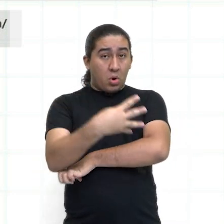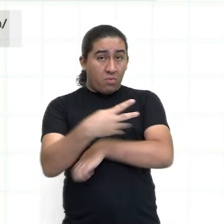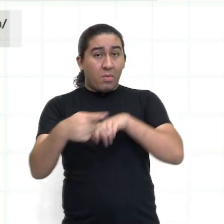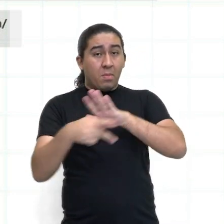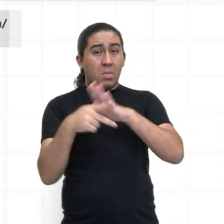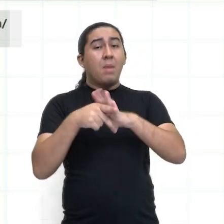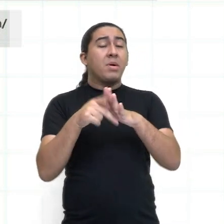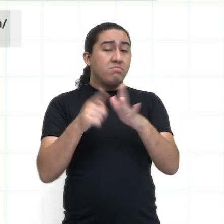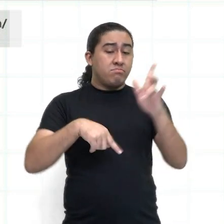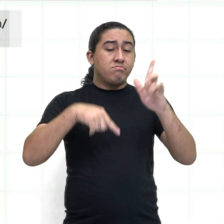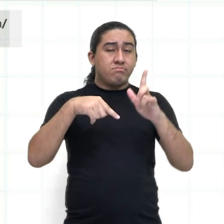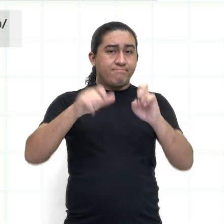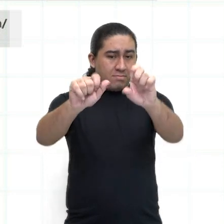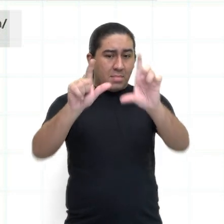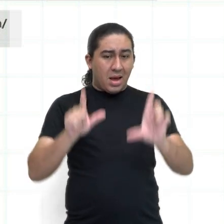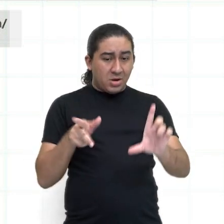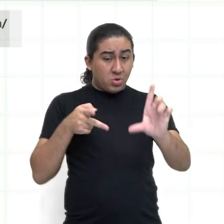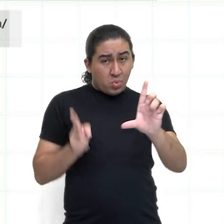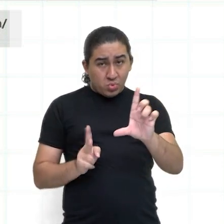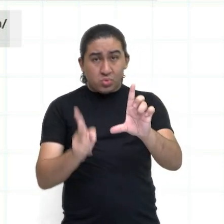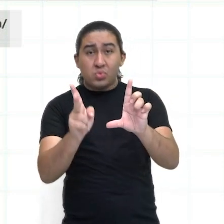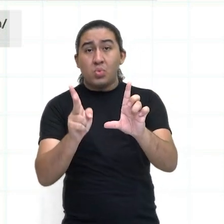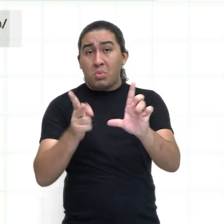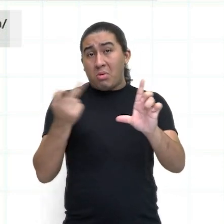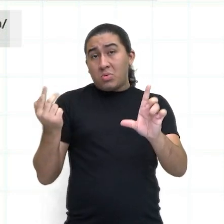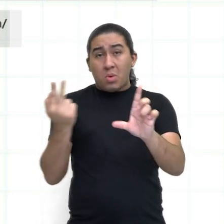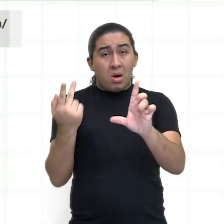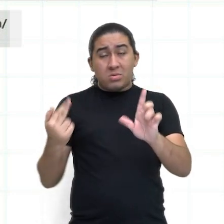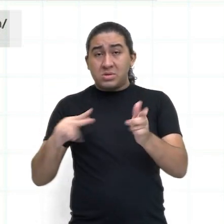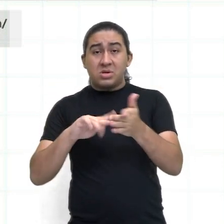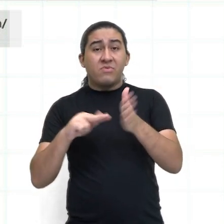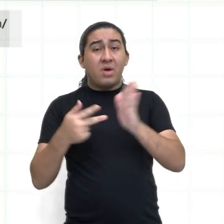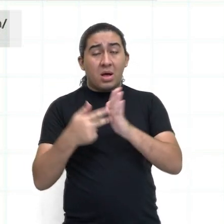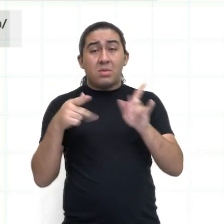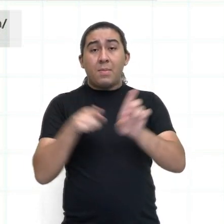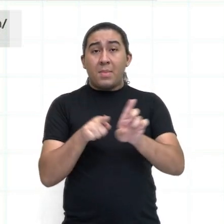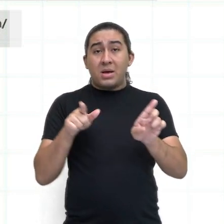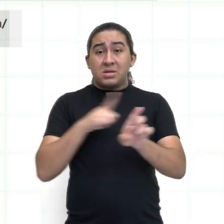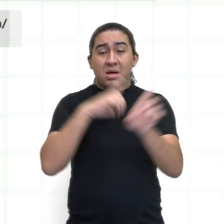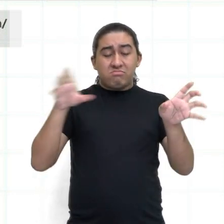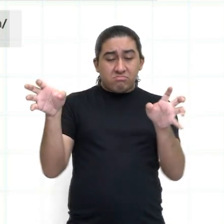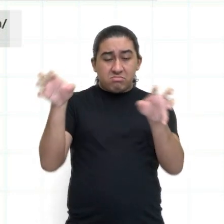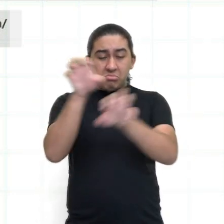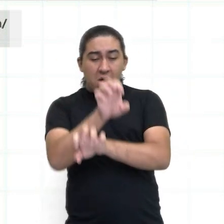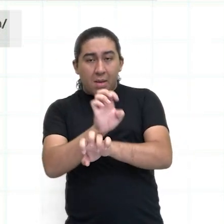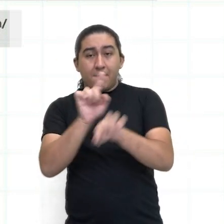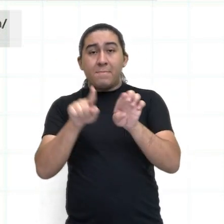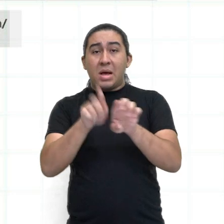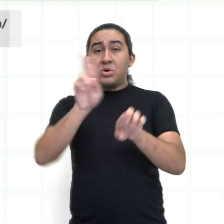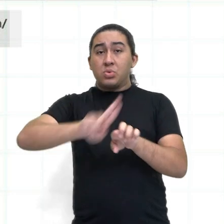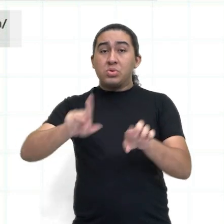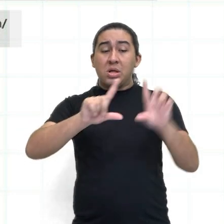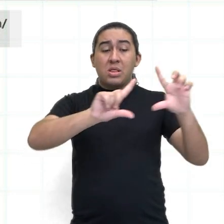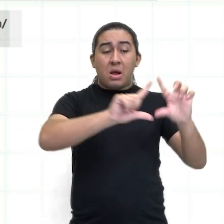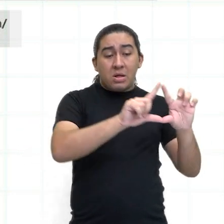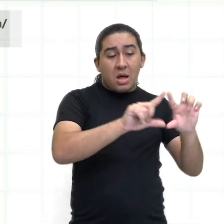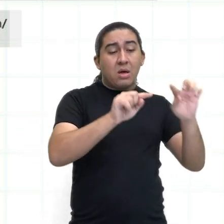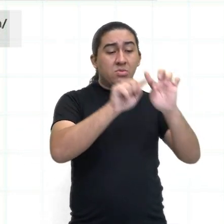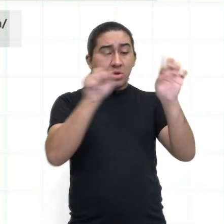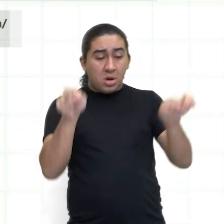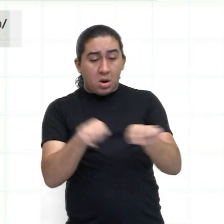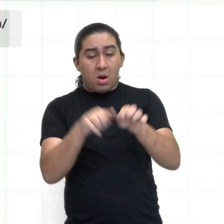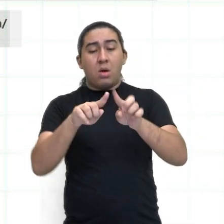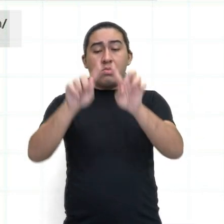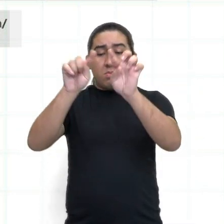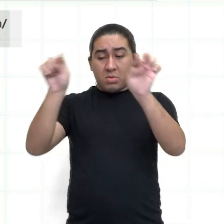imagens, mas eles continuam fragmentando e utilizando o quê? formas geométricas, principalmente